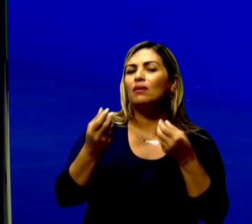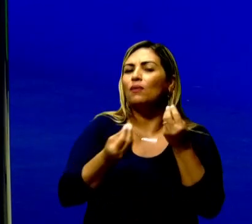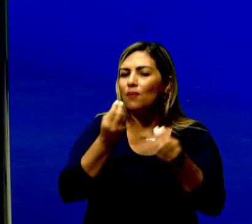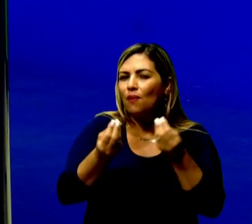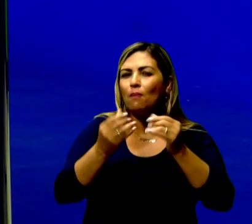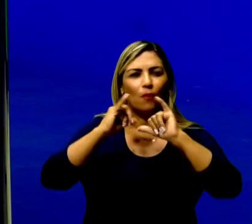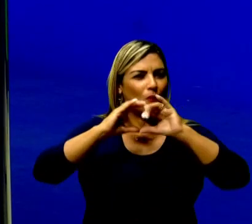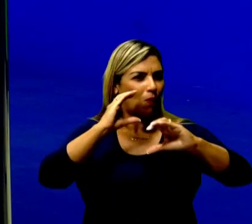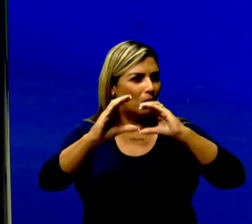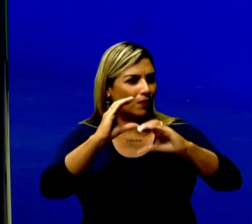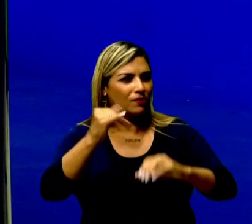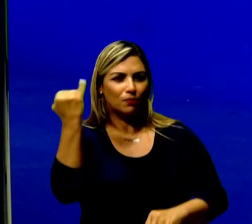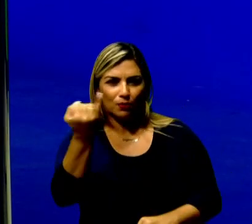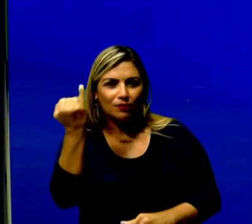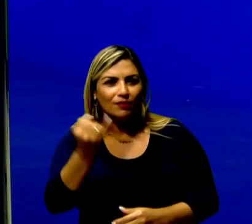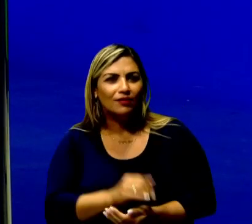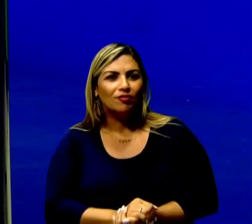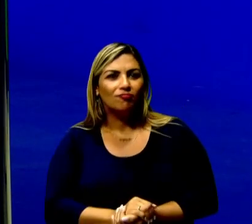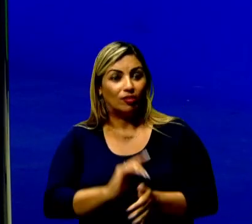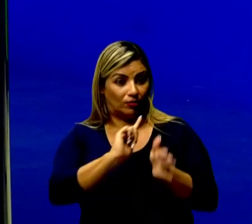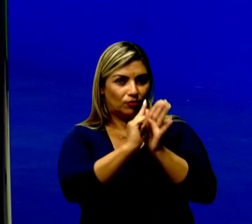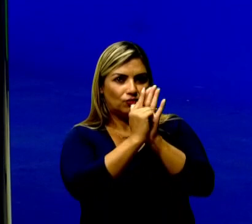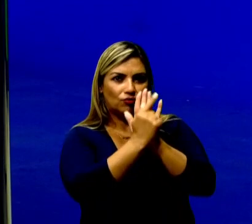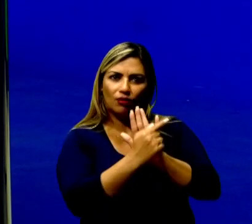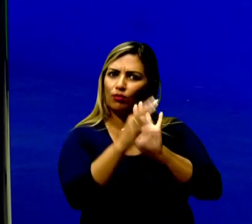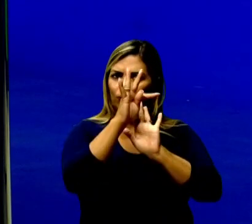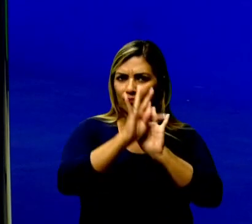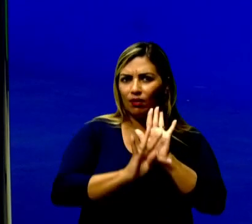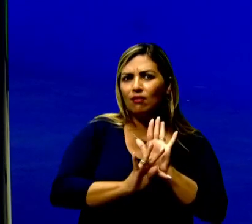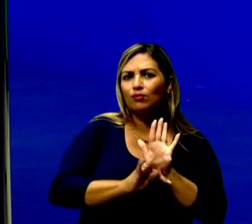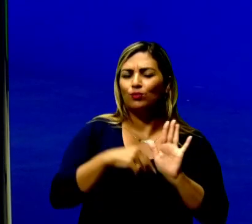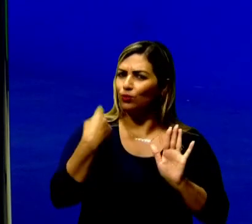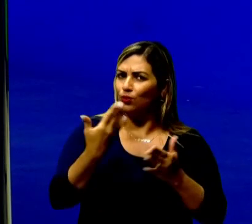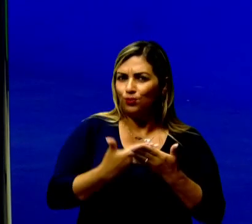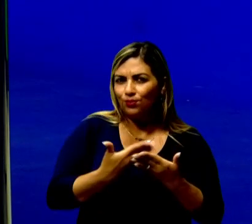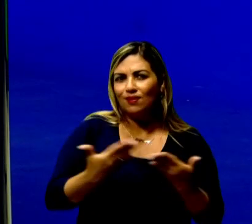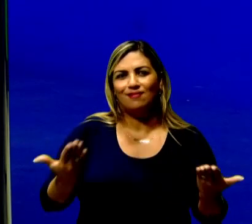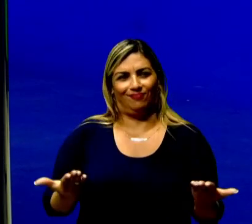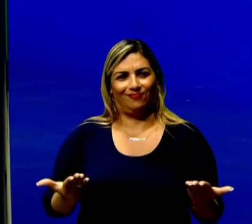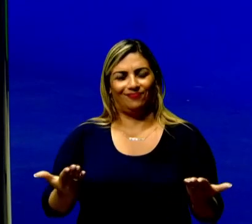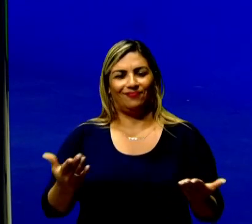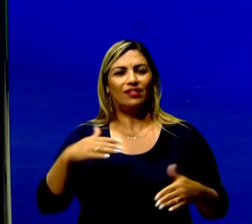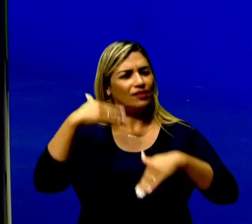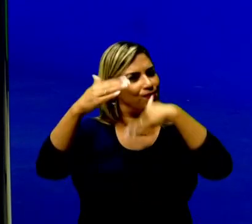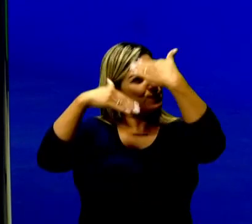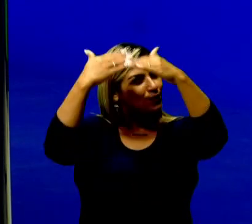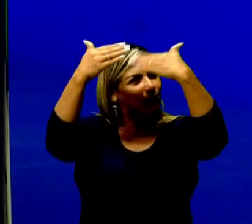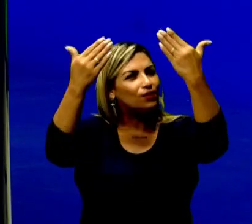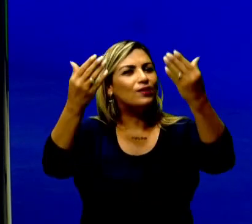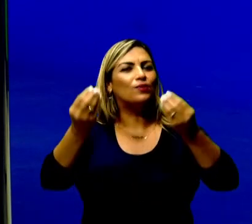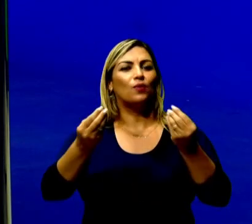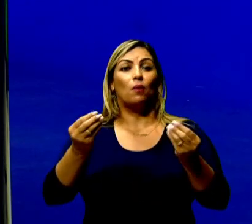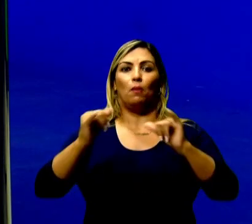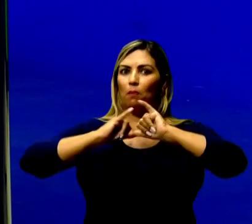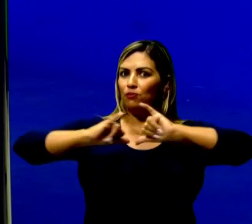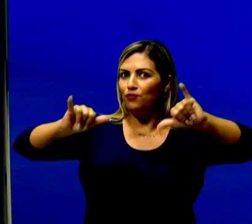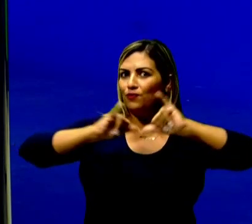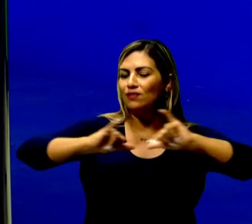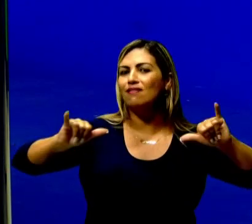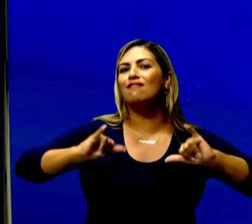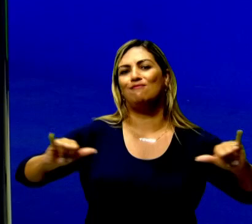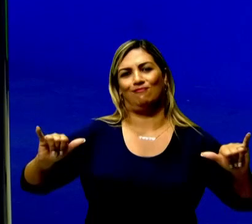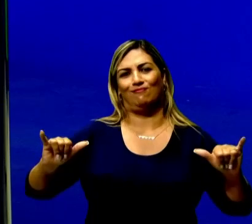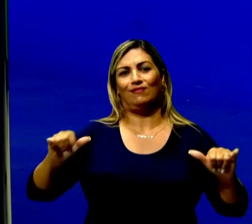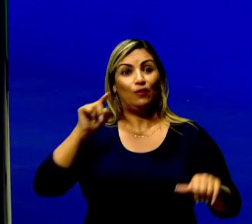de comunicação né desse gênero textual que nós estamos estudando hoje que é desenvolvido através da bom